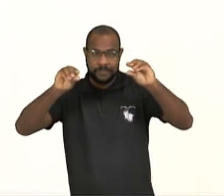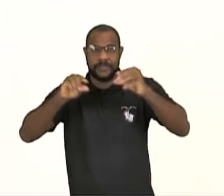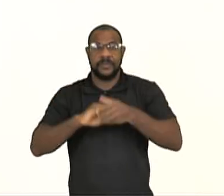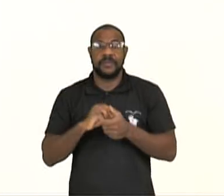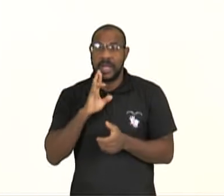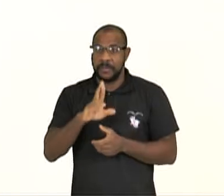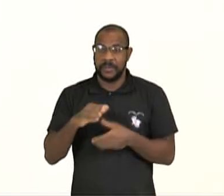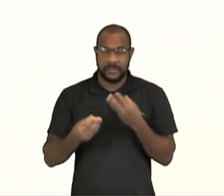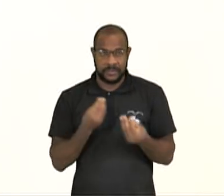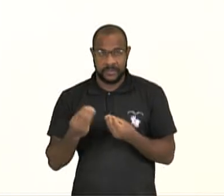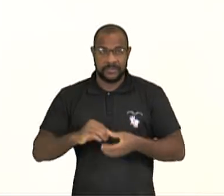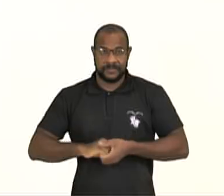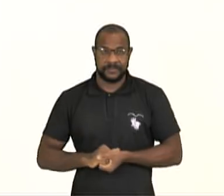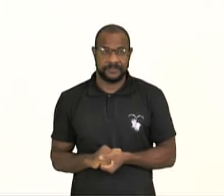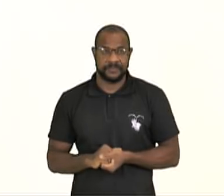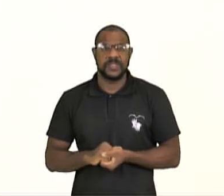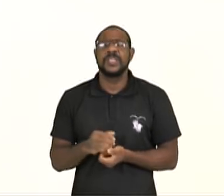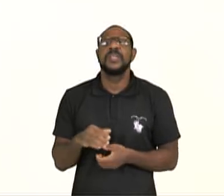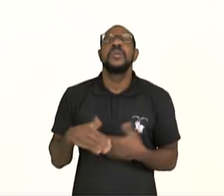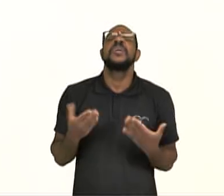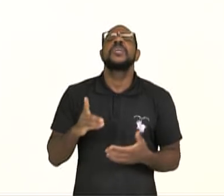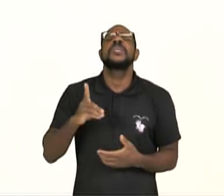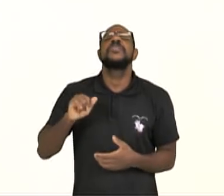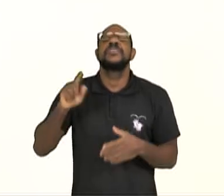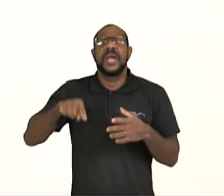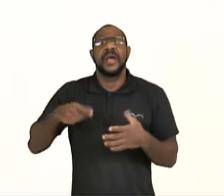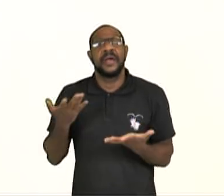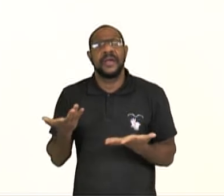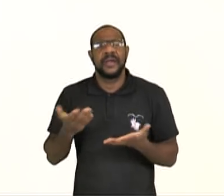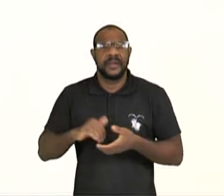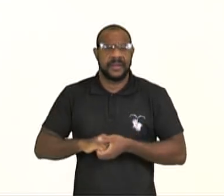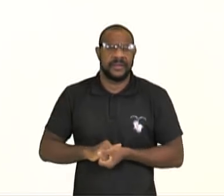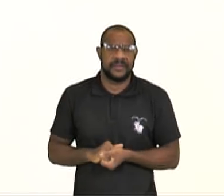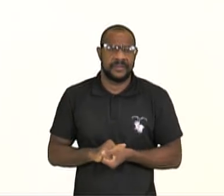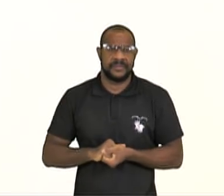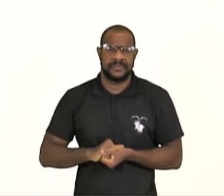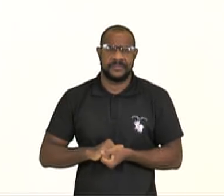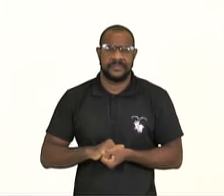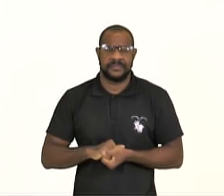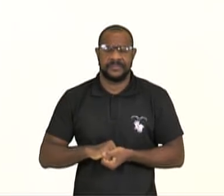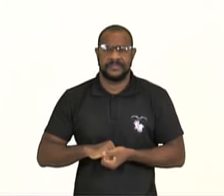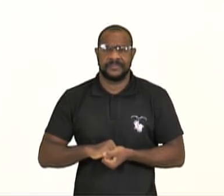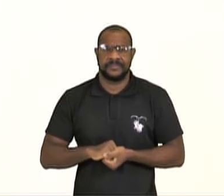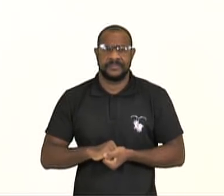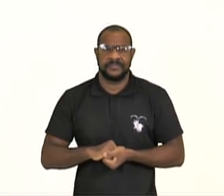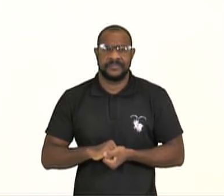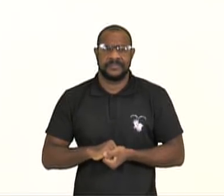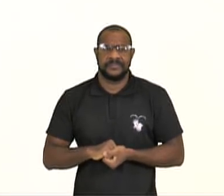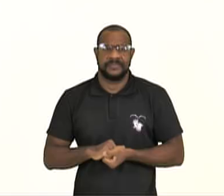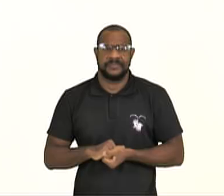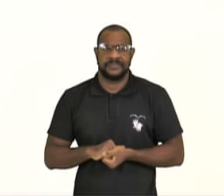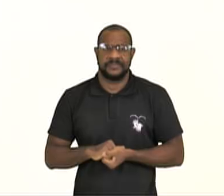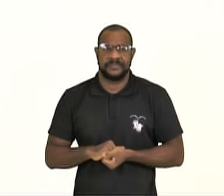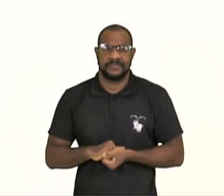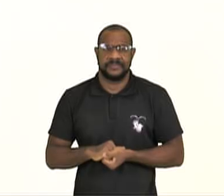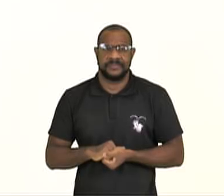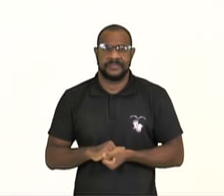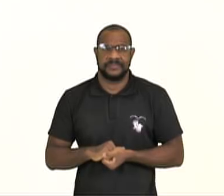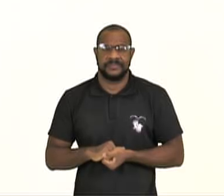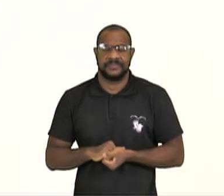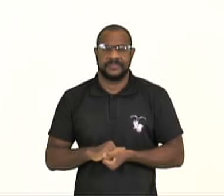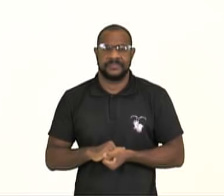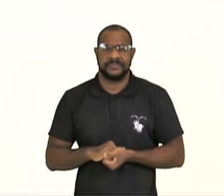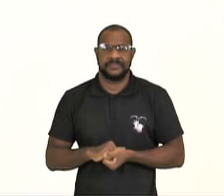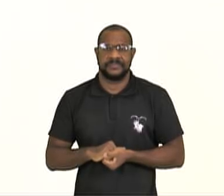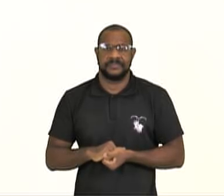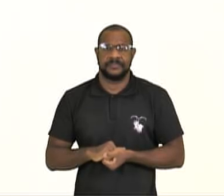On Wednesday, que dia é esse? Presta atenção. He sings Chinese songs. On